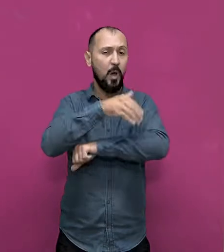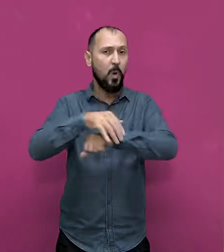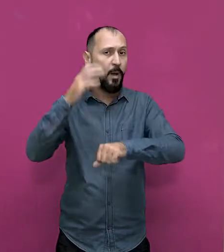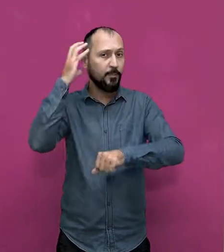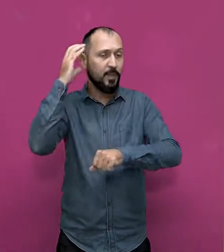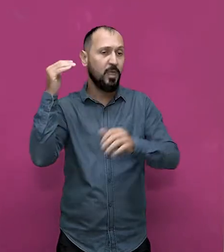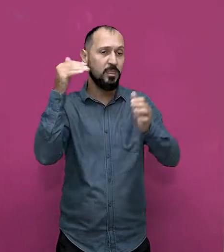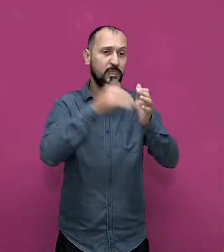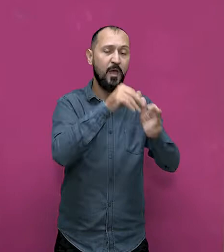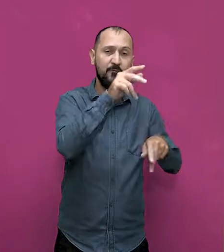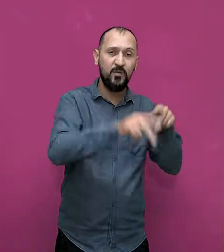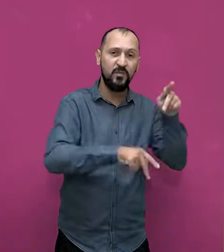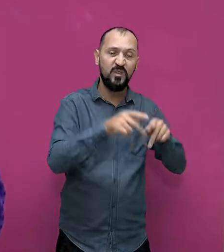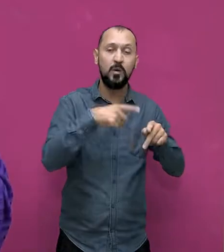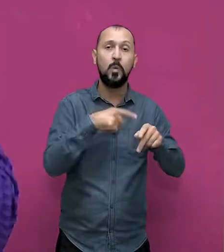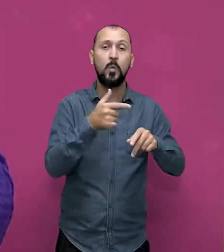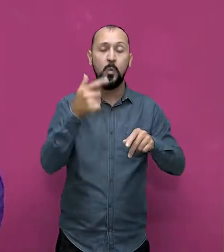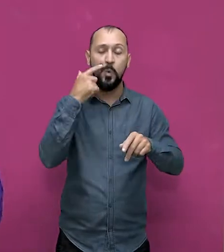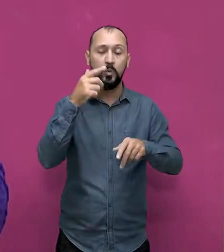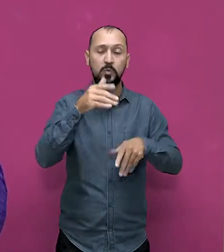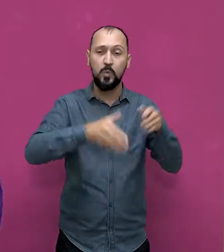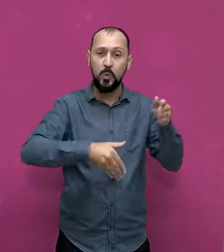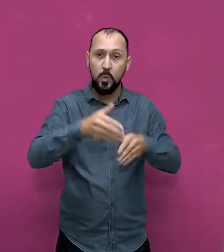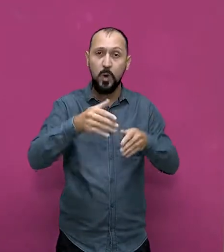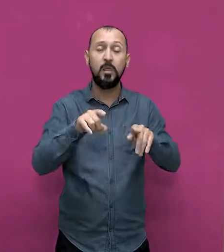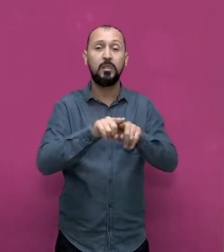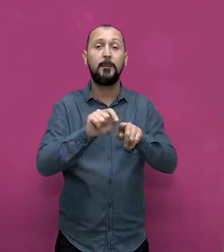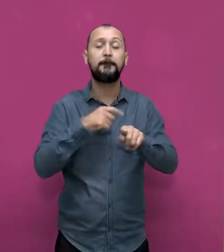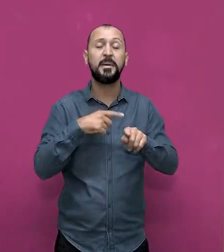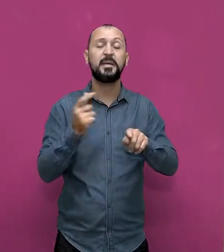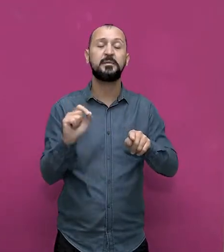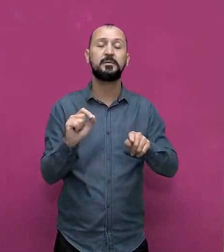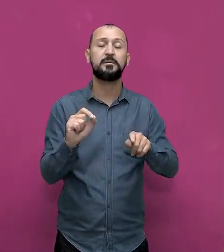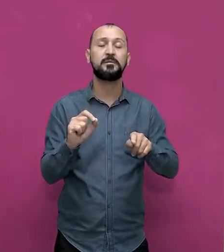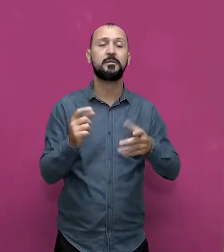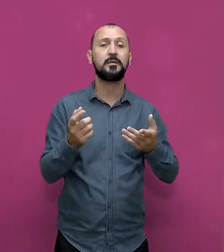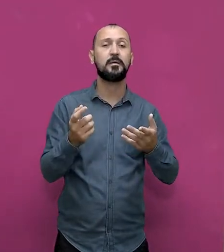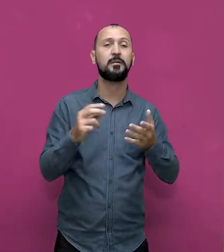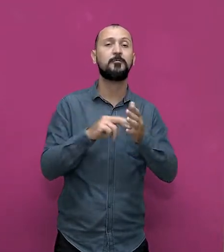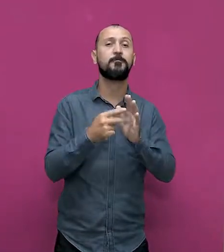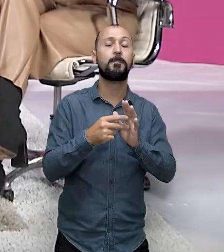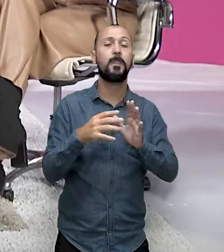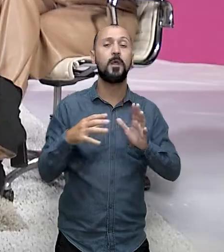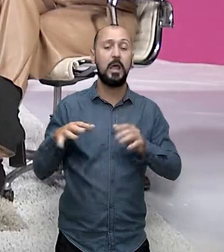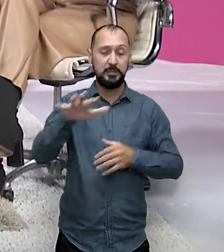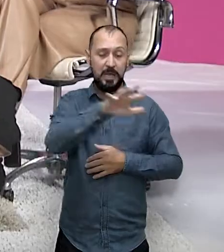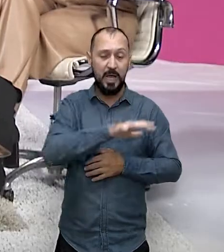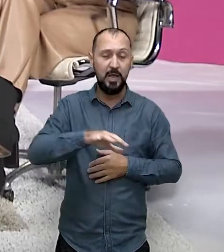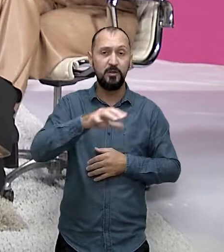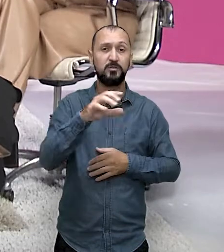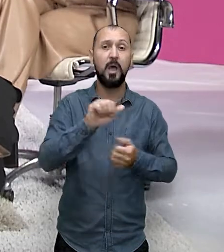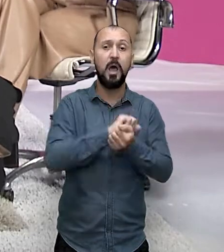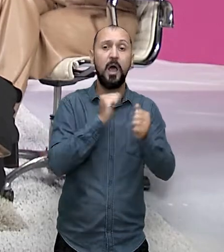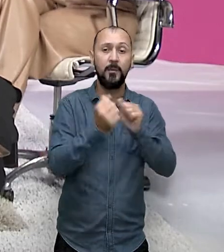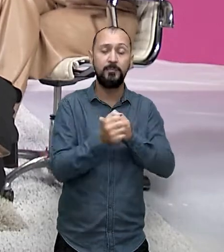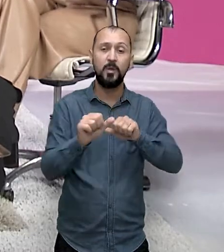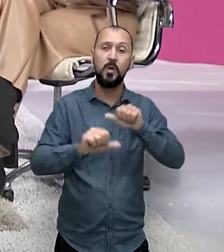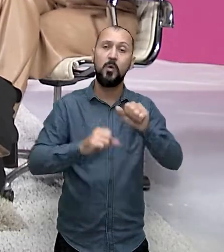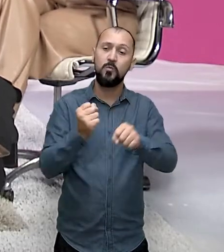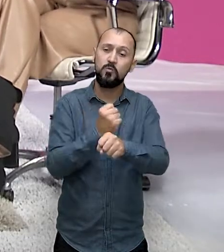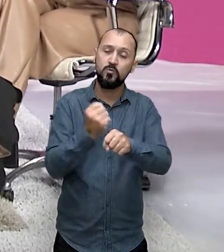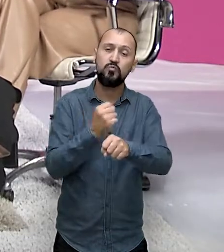Mato Grosso até a Afonso Pena, com outras vias importantes de mobilidade também sendo tratadas. Toda essa área nós estamos